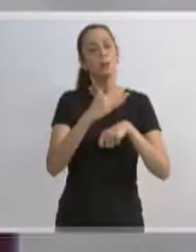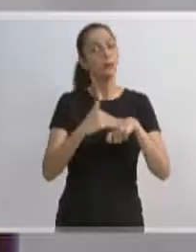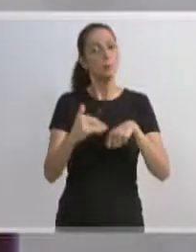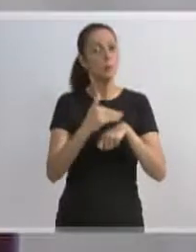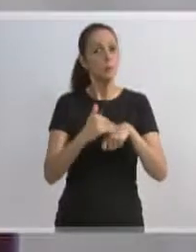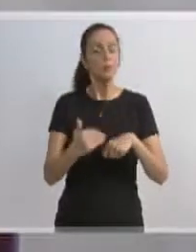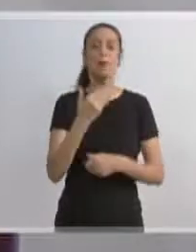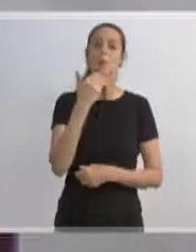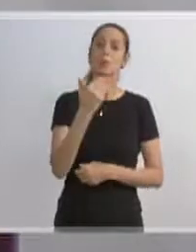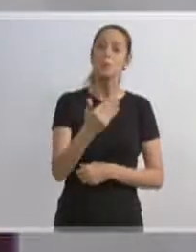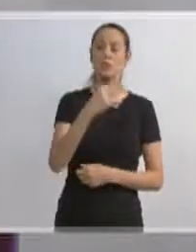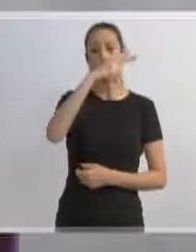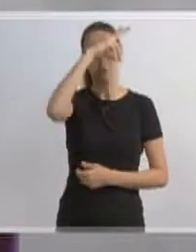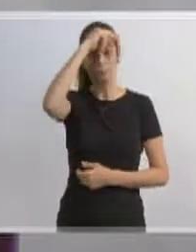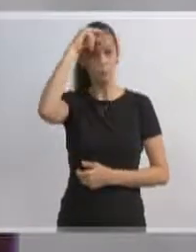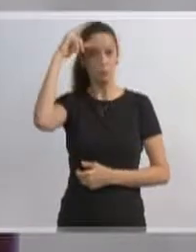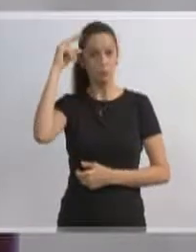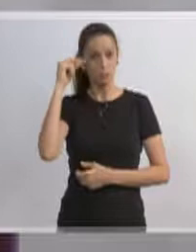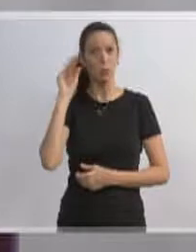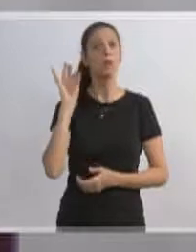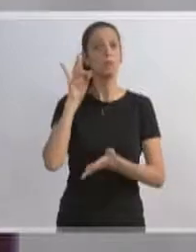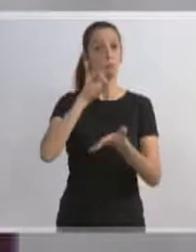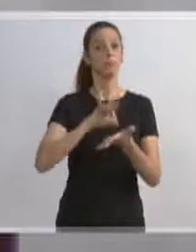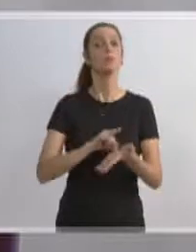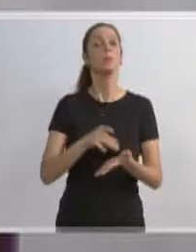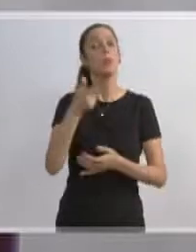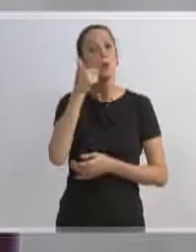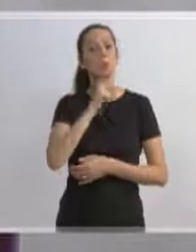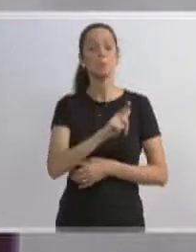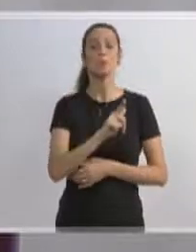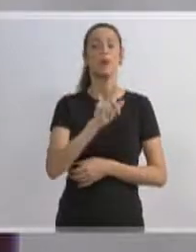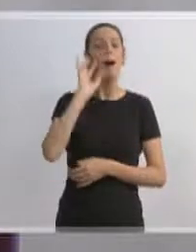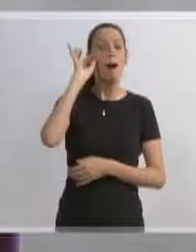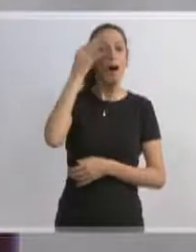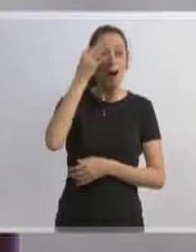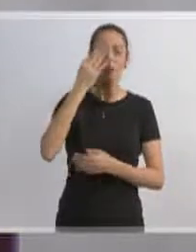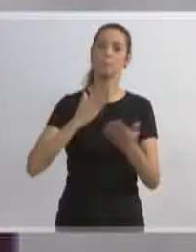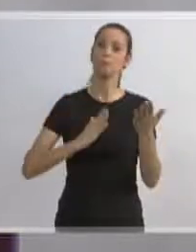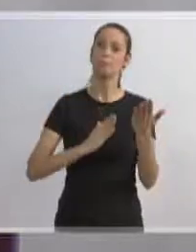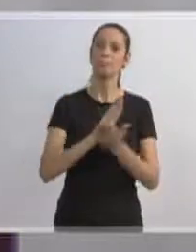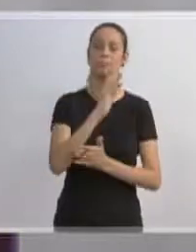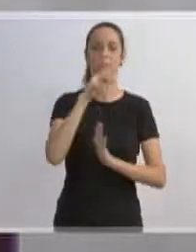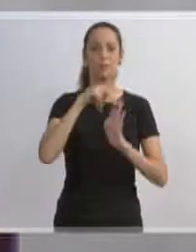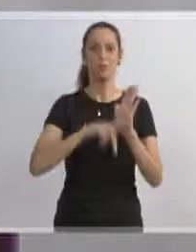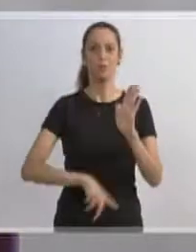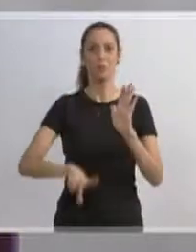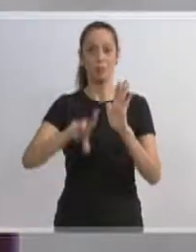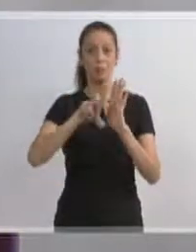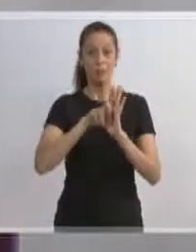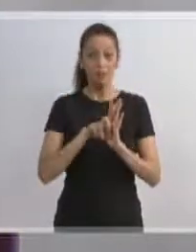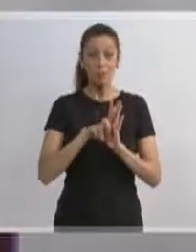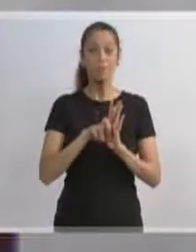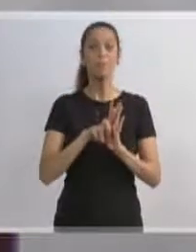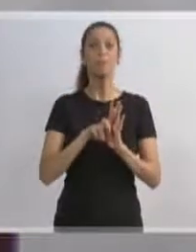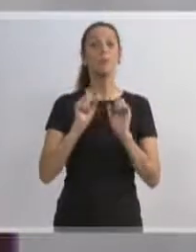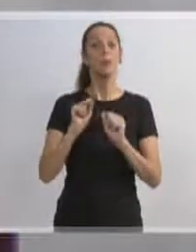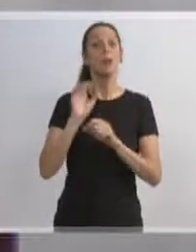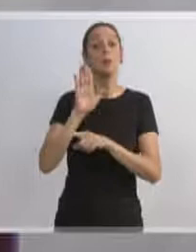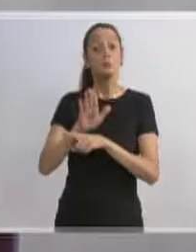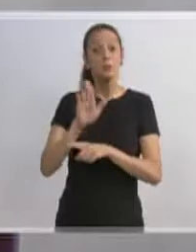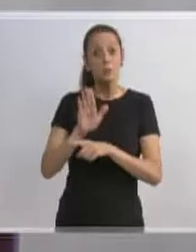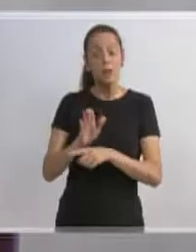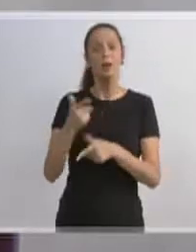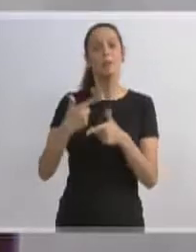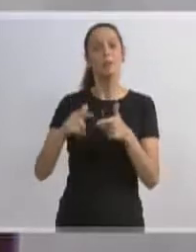esse pedido ao Executivo para que consiga, né, fazer o quanto antes sancionar esse nosso projeto de lei para que possa ajudar na resolução